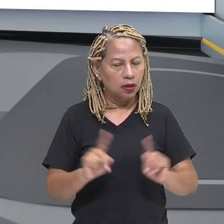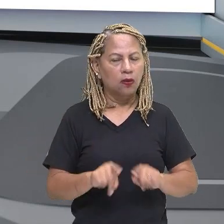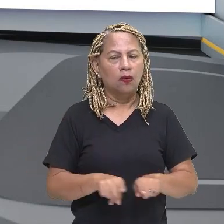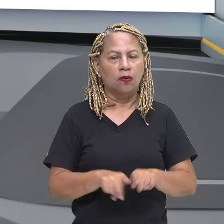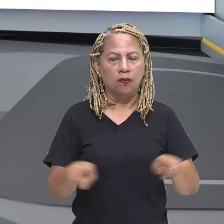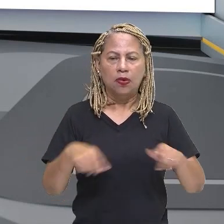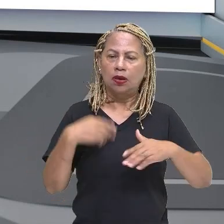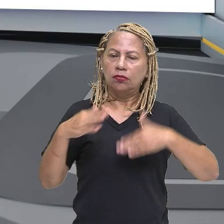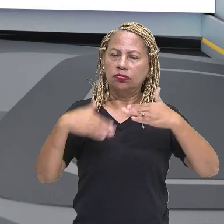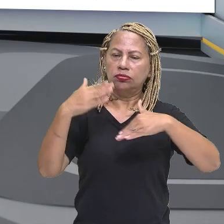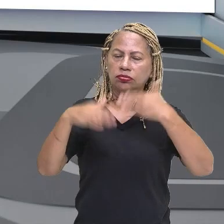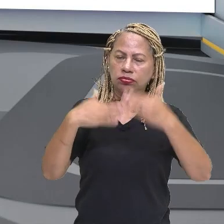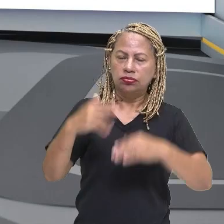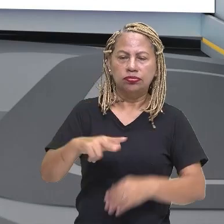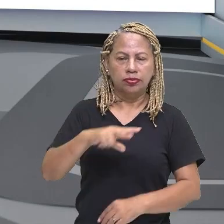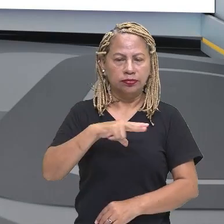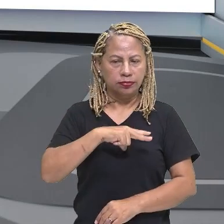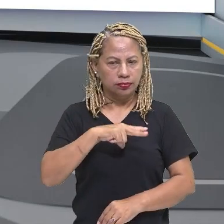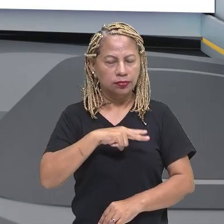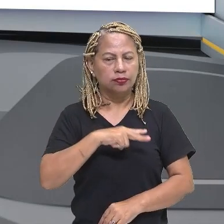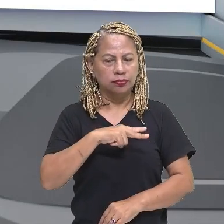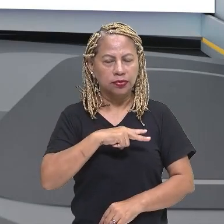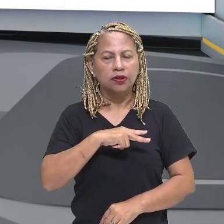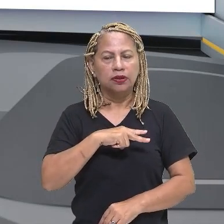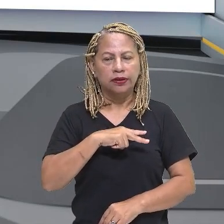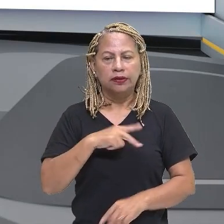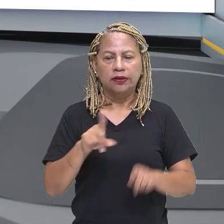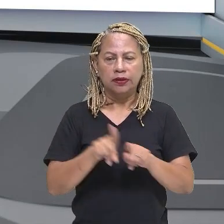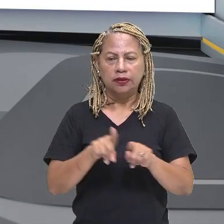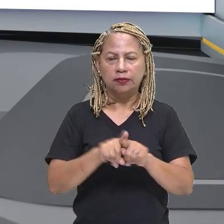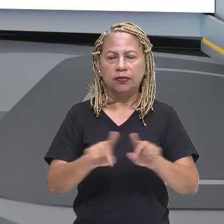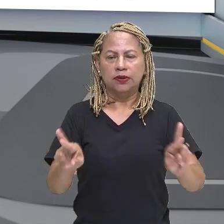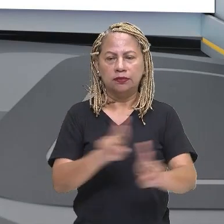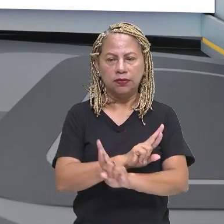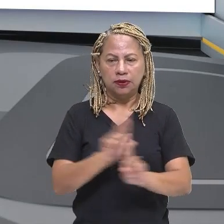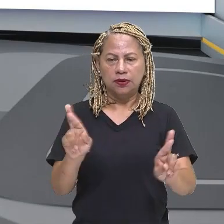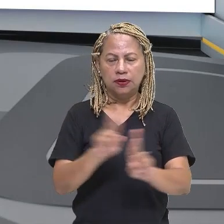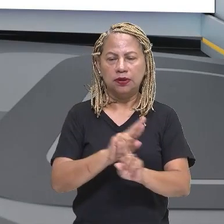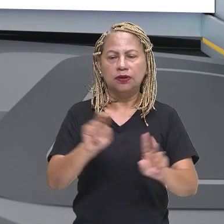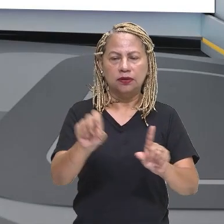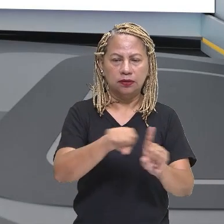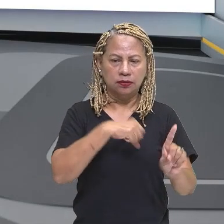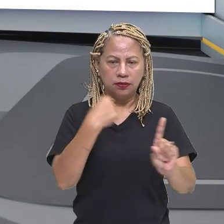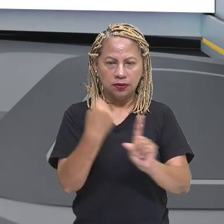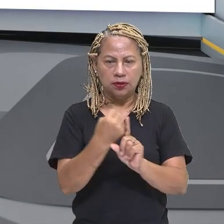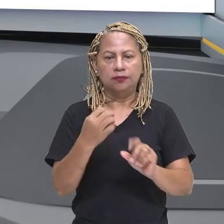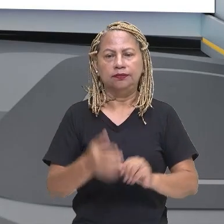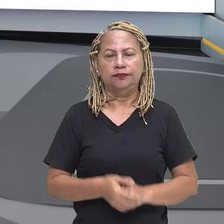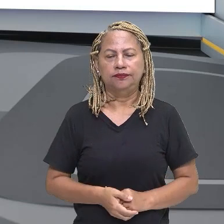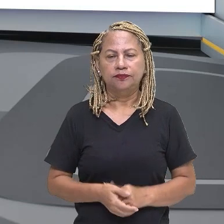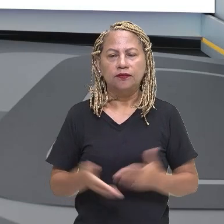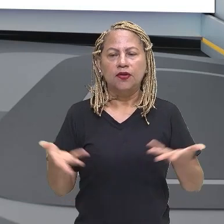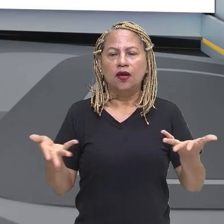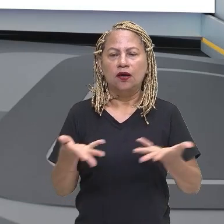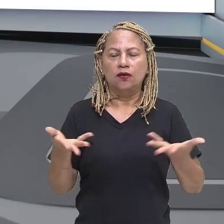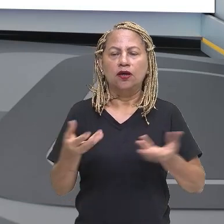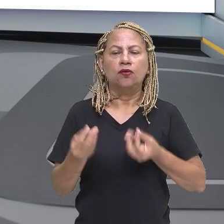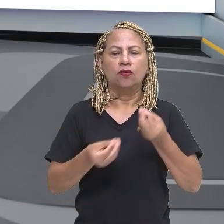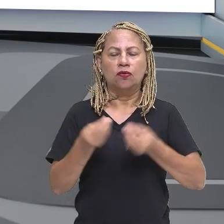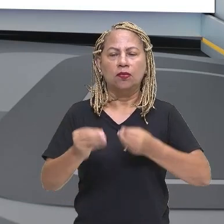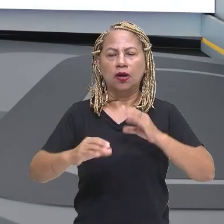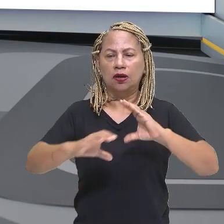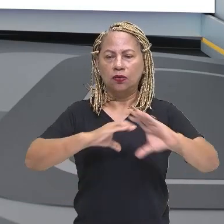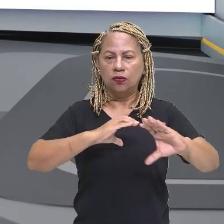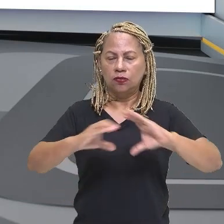desenvolvimento pessoal e de estabelecer relações sociais. Vamos ver como é que fica a comunicação dentro